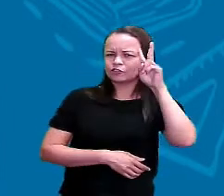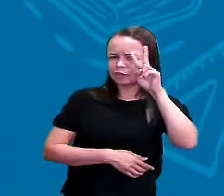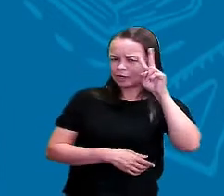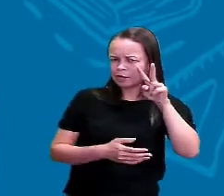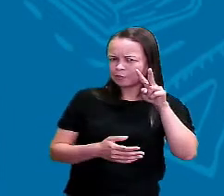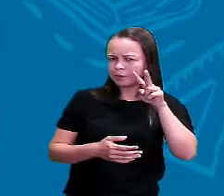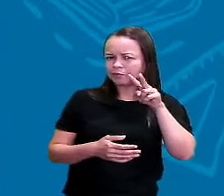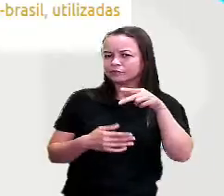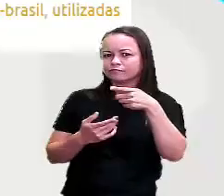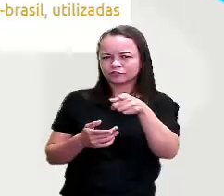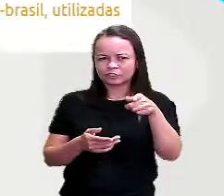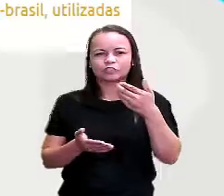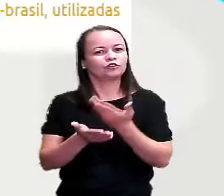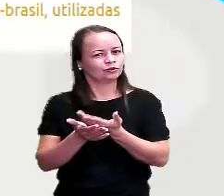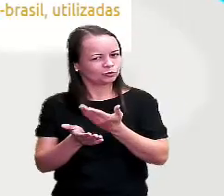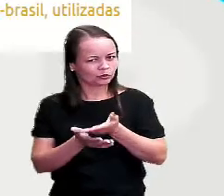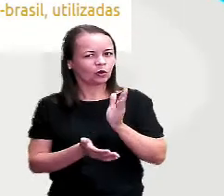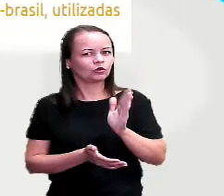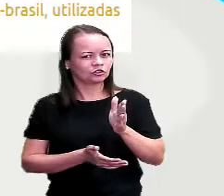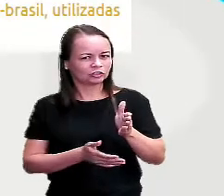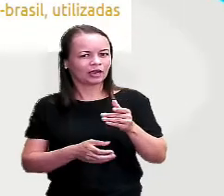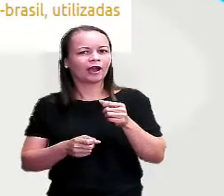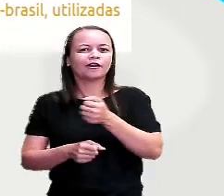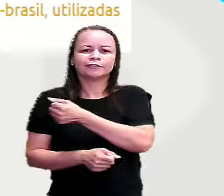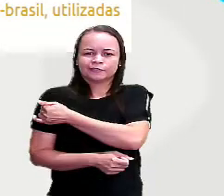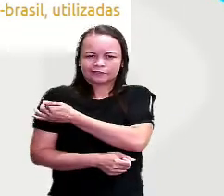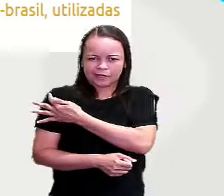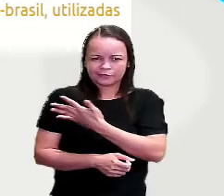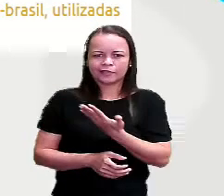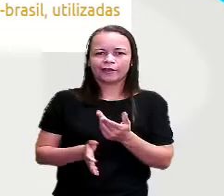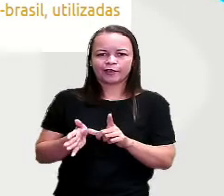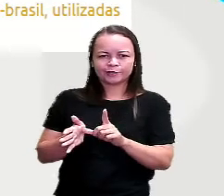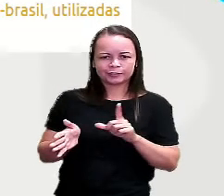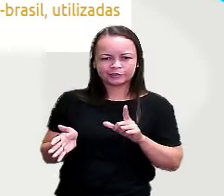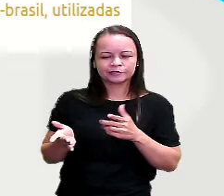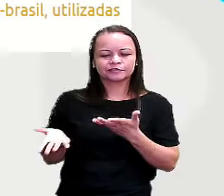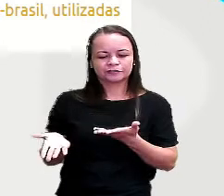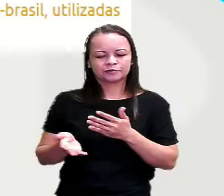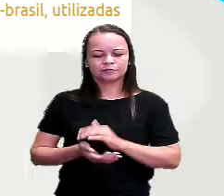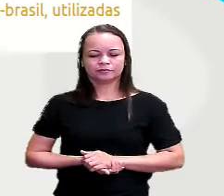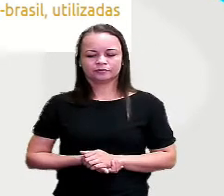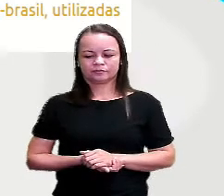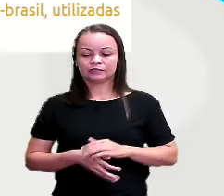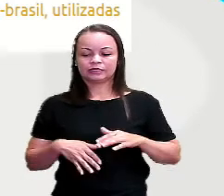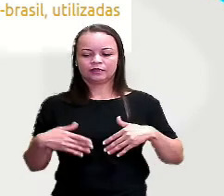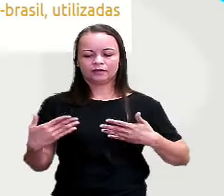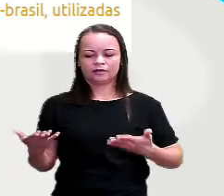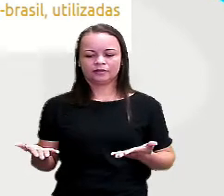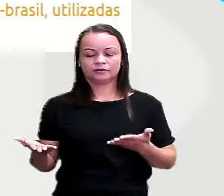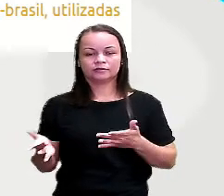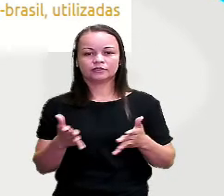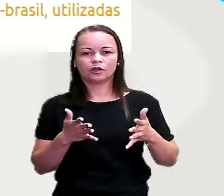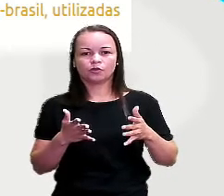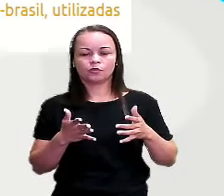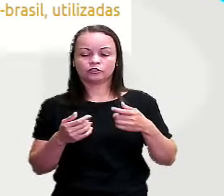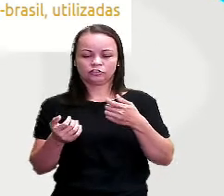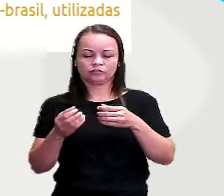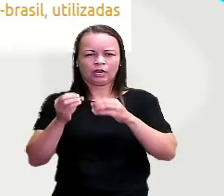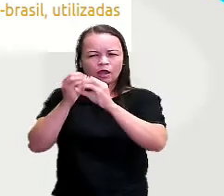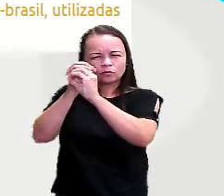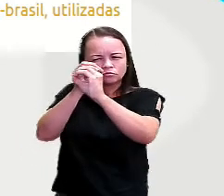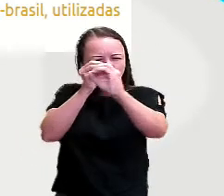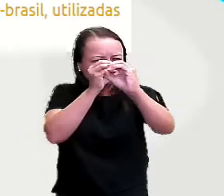séries, já estudou assim, ó. Veja só. O escrivão da expedição, como eu já falei para vocês, que é Pero Vaz de Caminha,